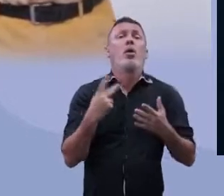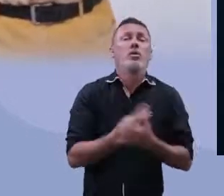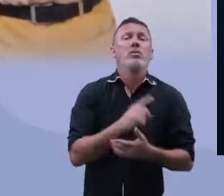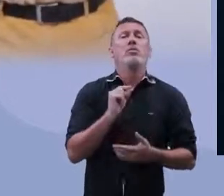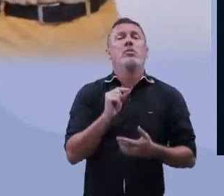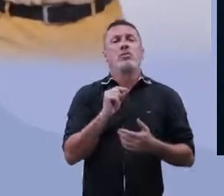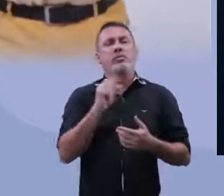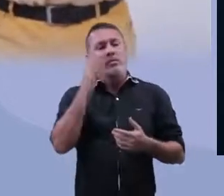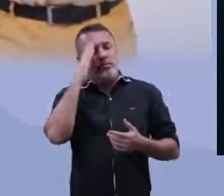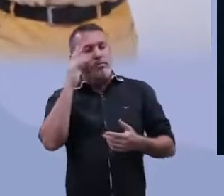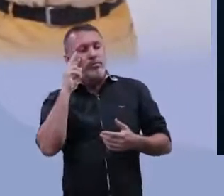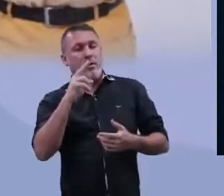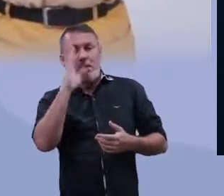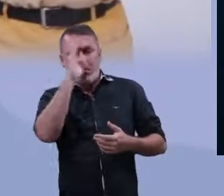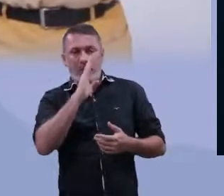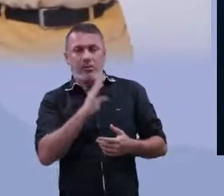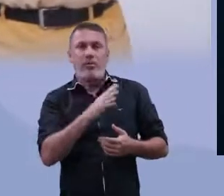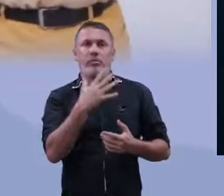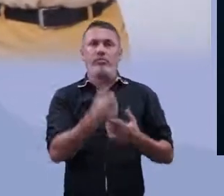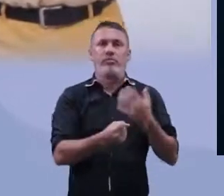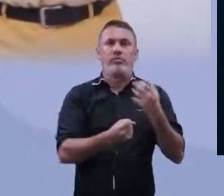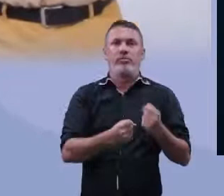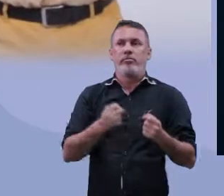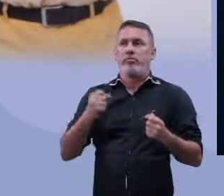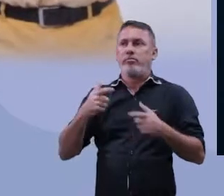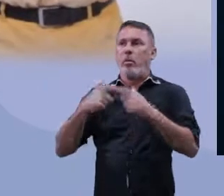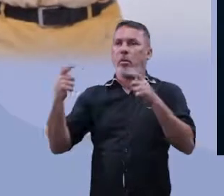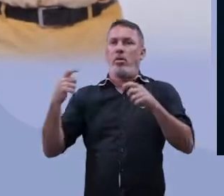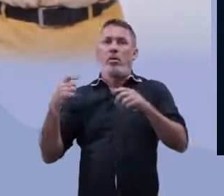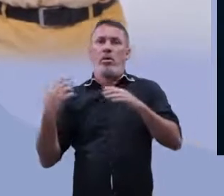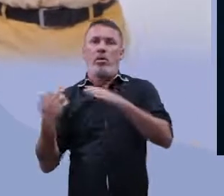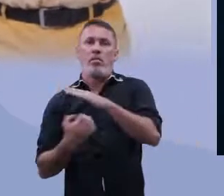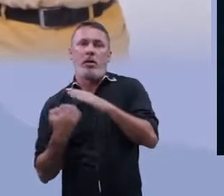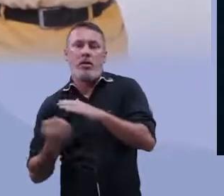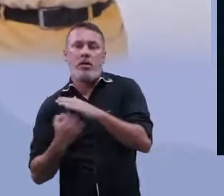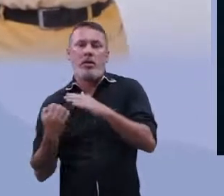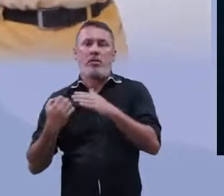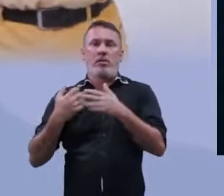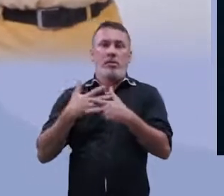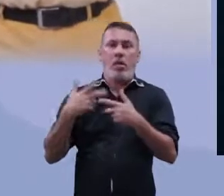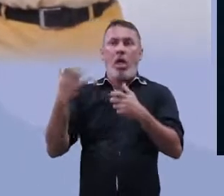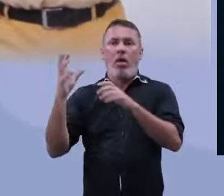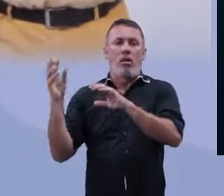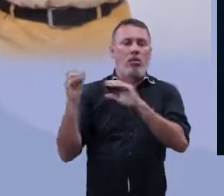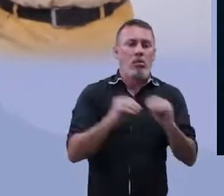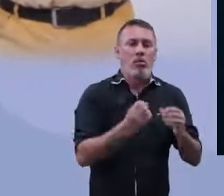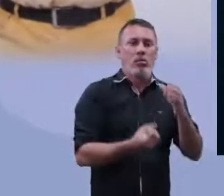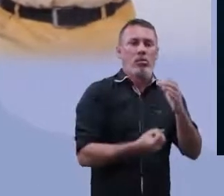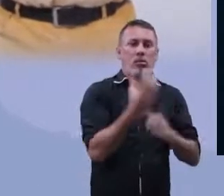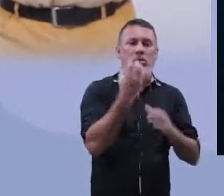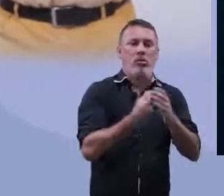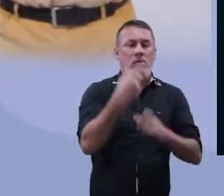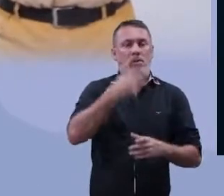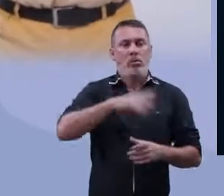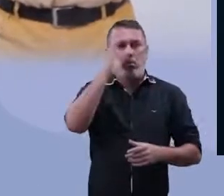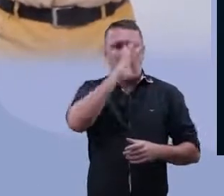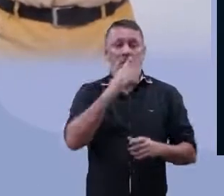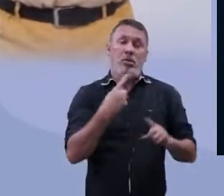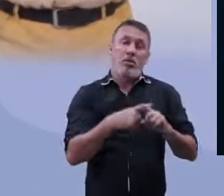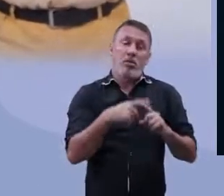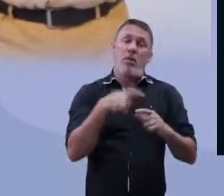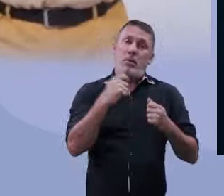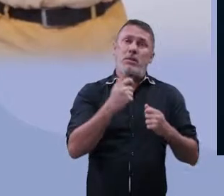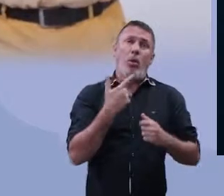nosso país mais atrativo, pois hoje, né, grandes conglomerados empresariais vislumbram o uso de